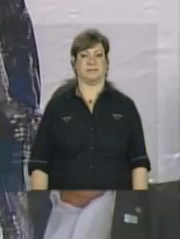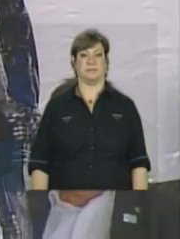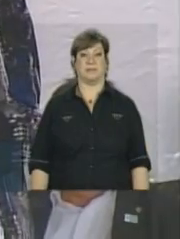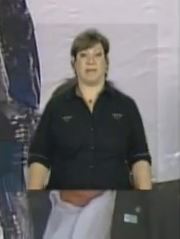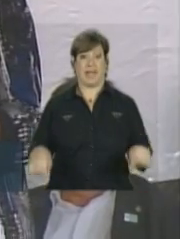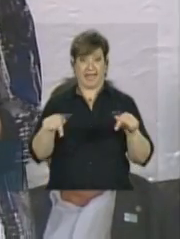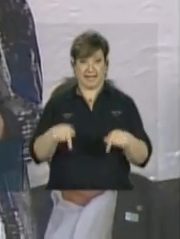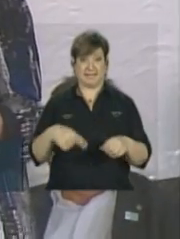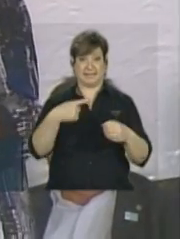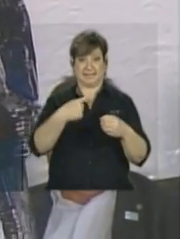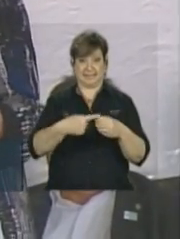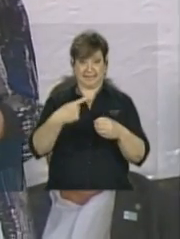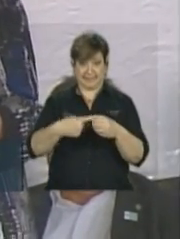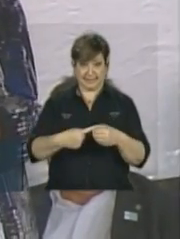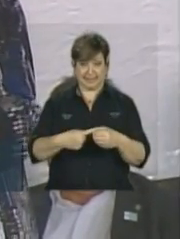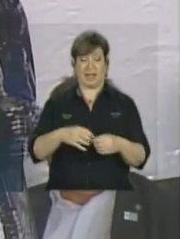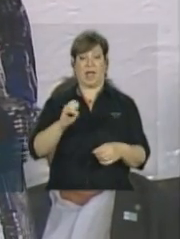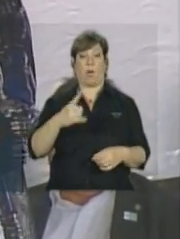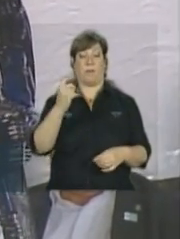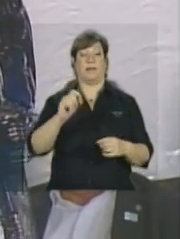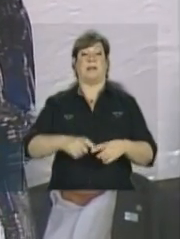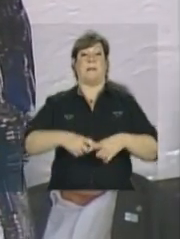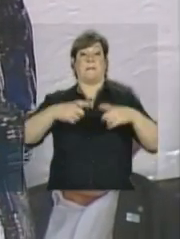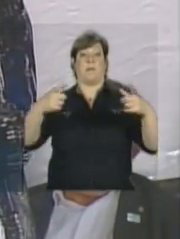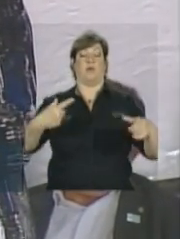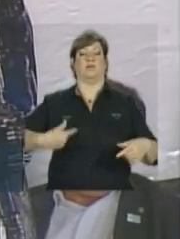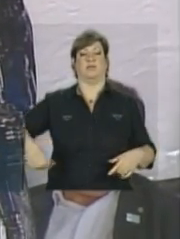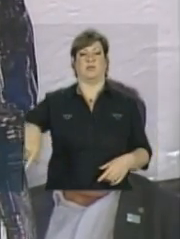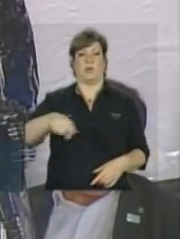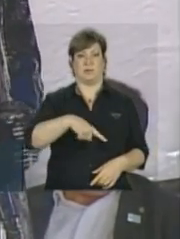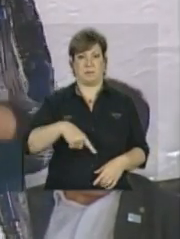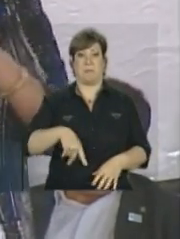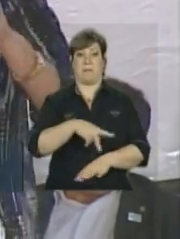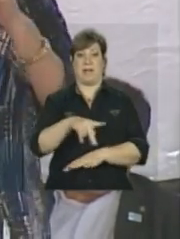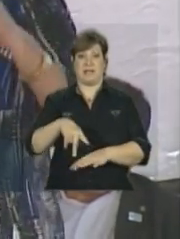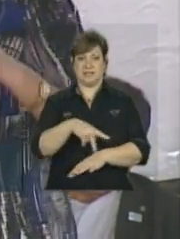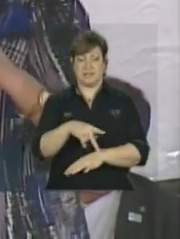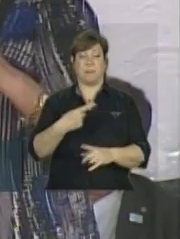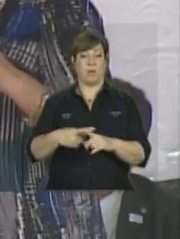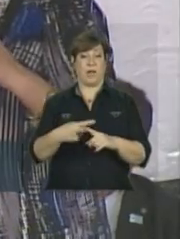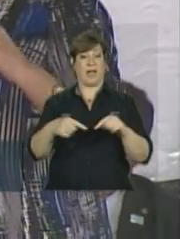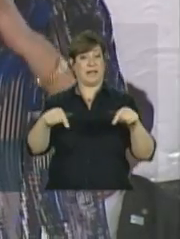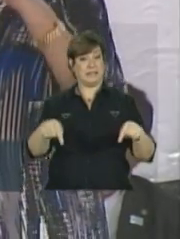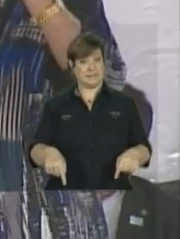Essa cidade, que é uma das maiores do nosso país, porque